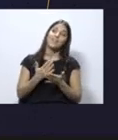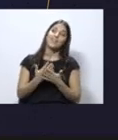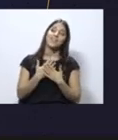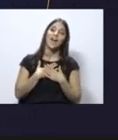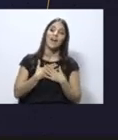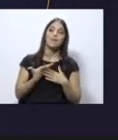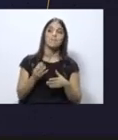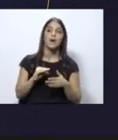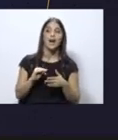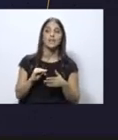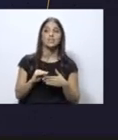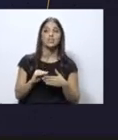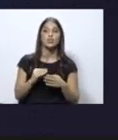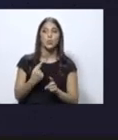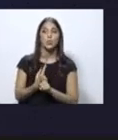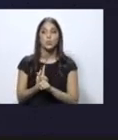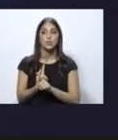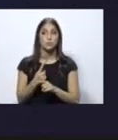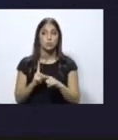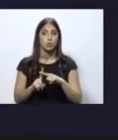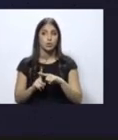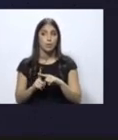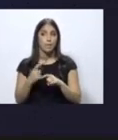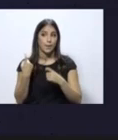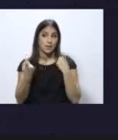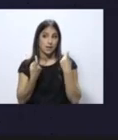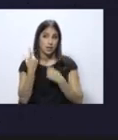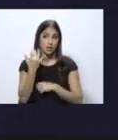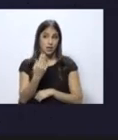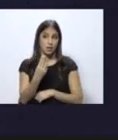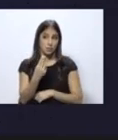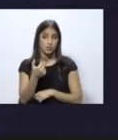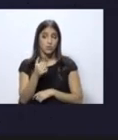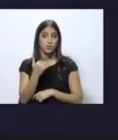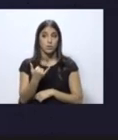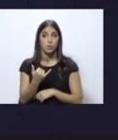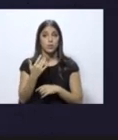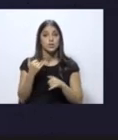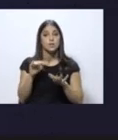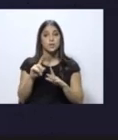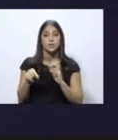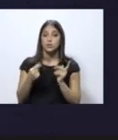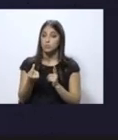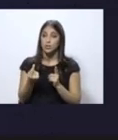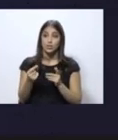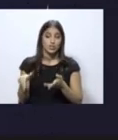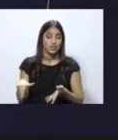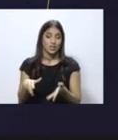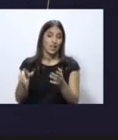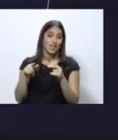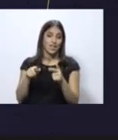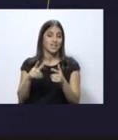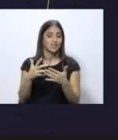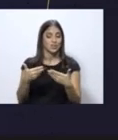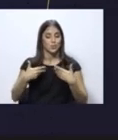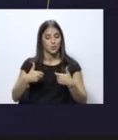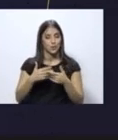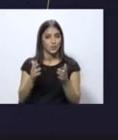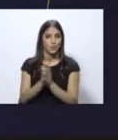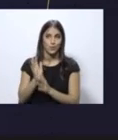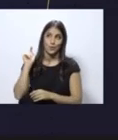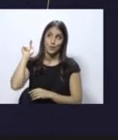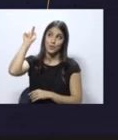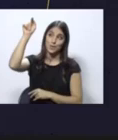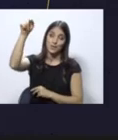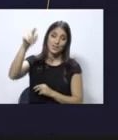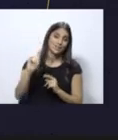dos atletas da W52 Futebol Clube do Porto, mas depois na estrada isso não serve de nada, não ajuda a subir à Senhora da